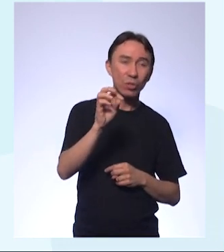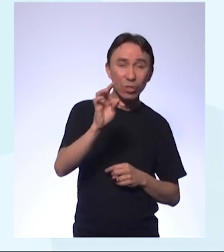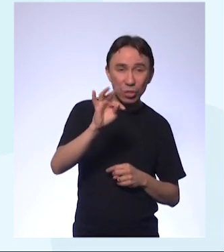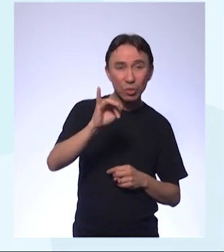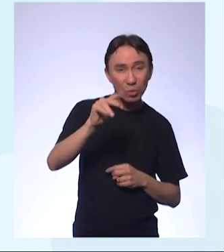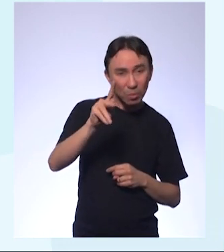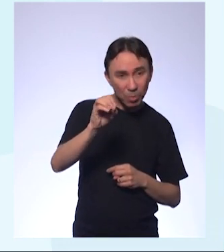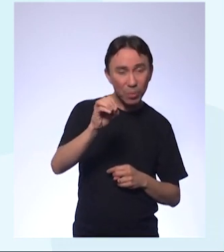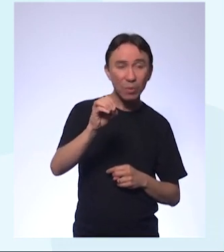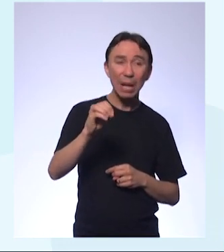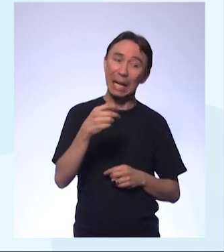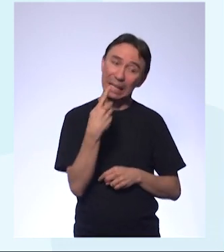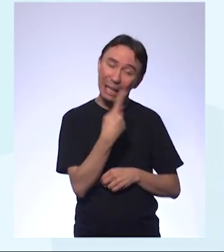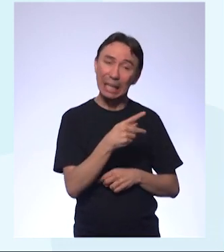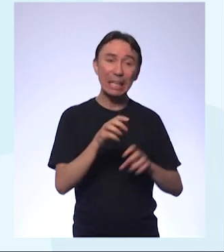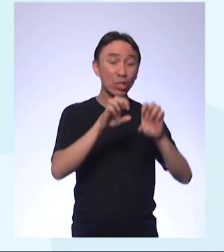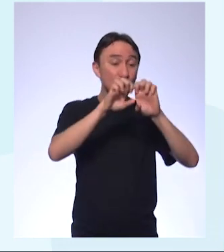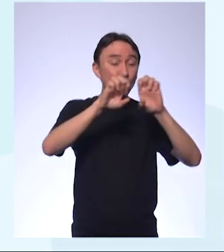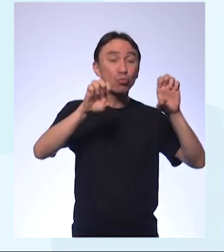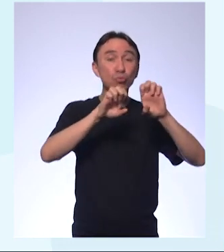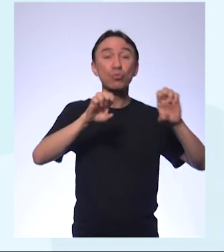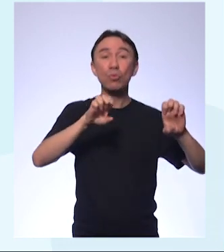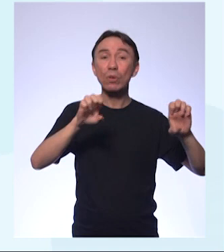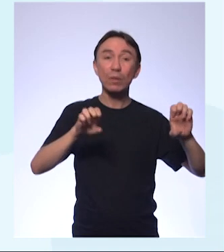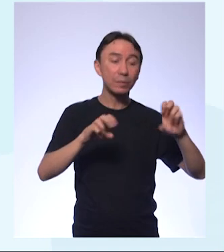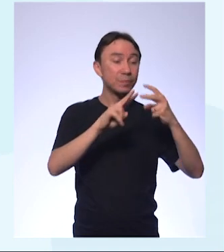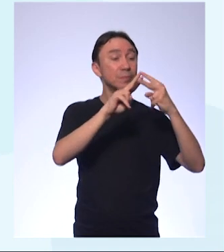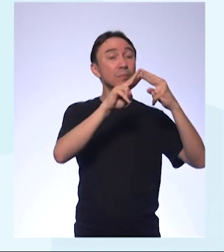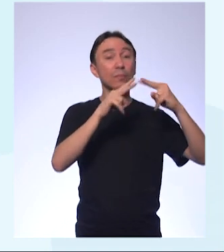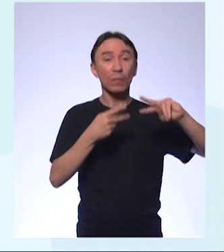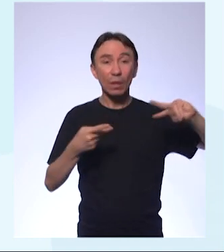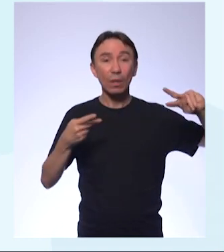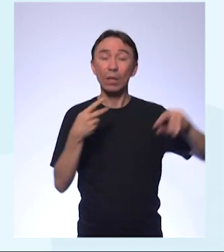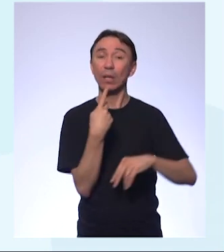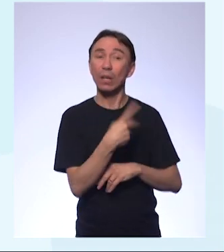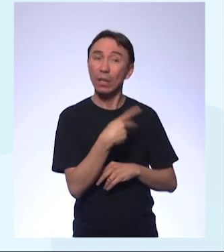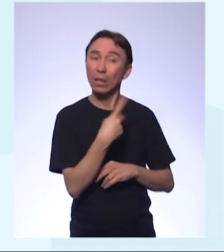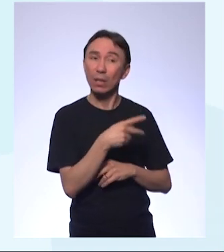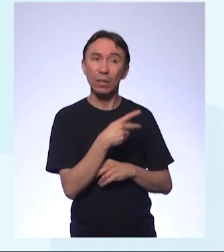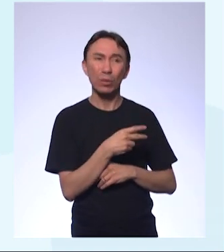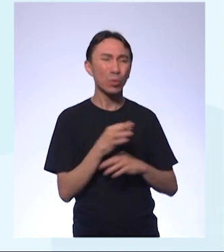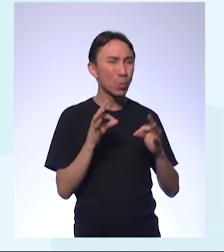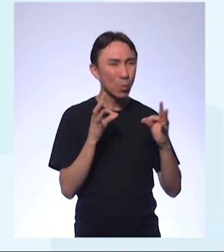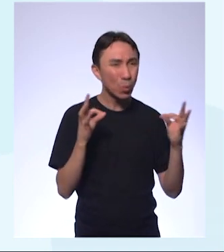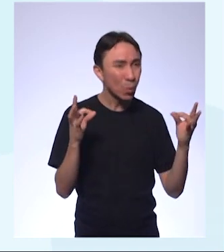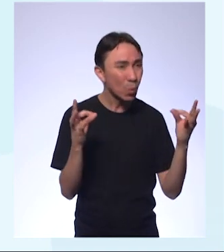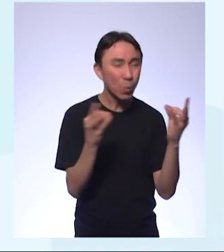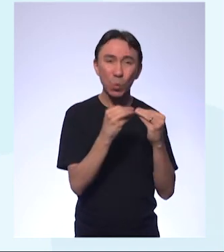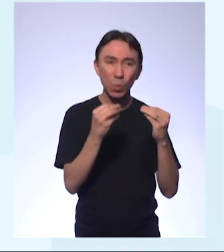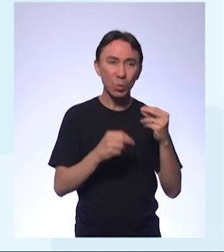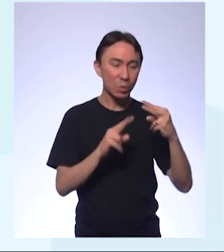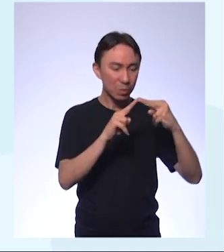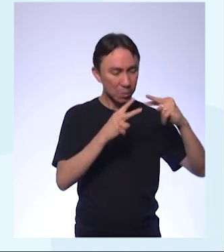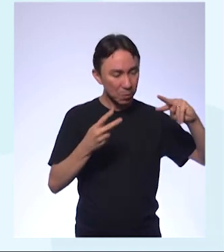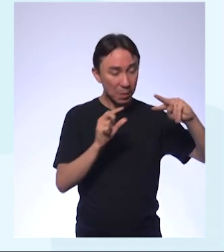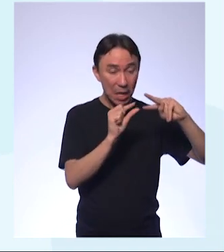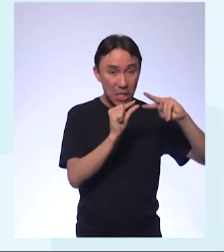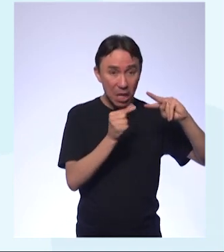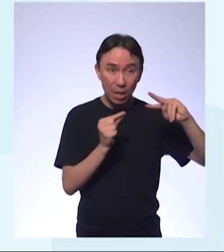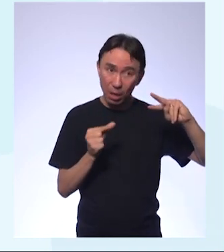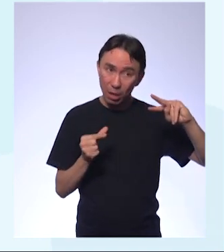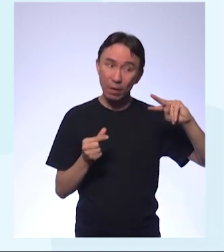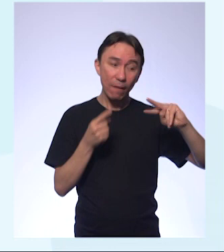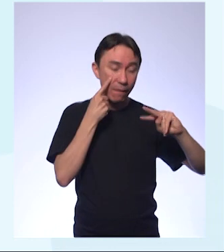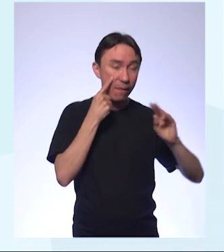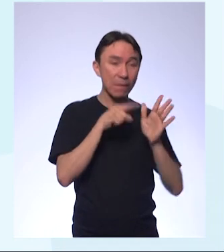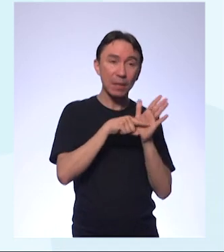mesmo, né? E aí, todos os genes são levados em consideração. O genótipo,